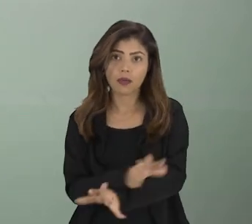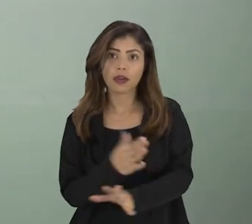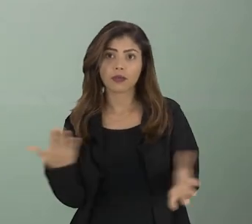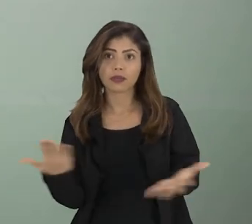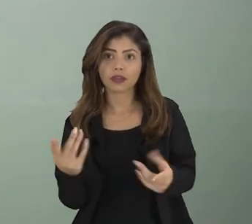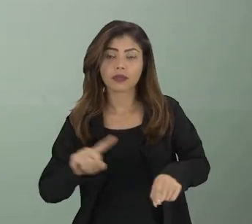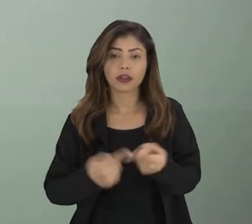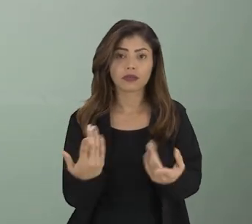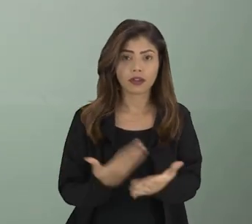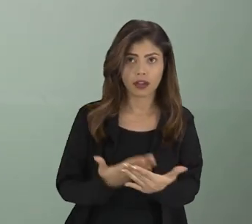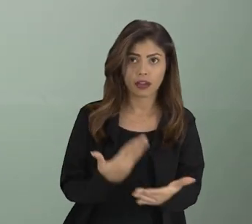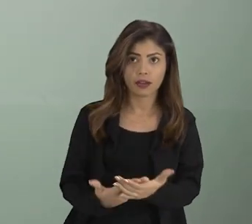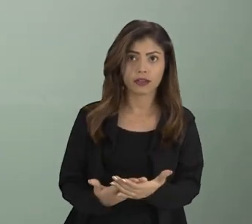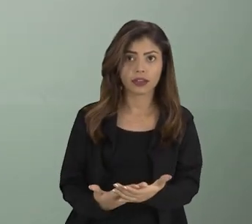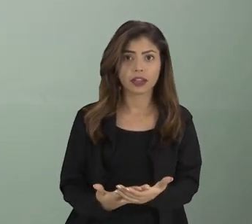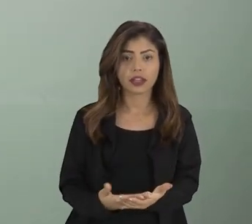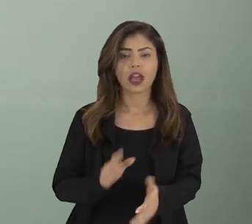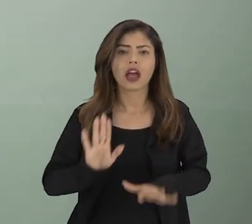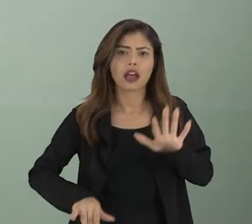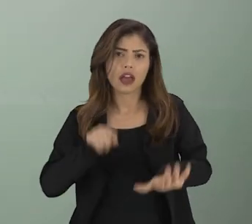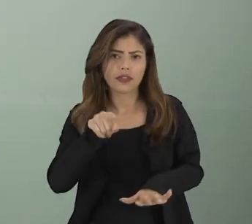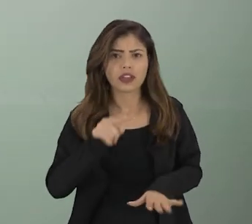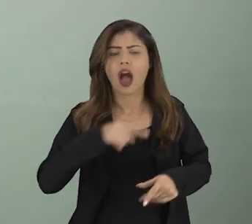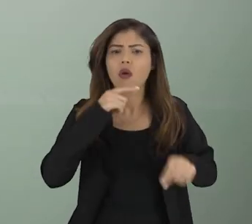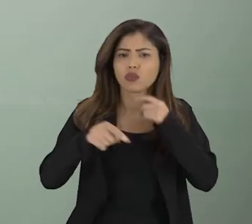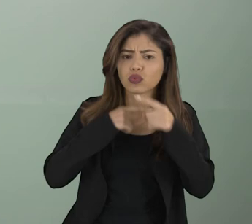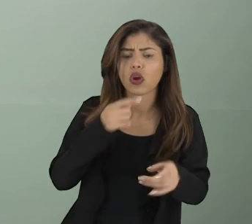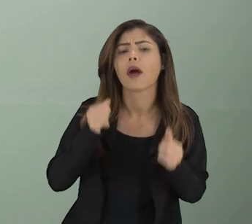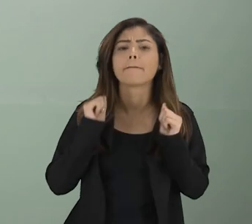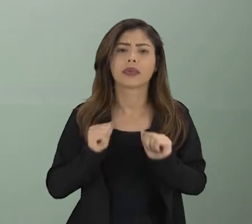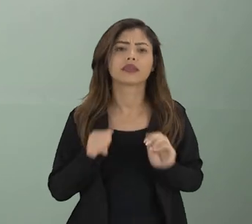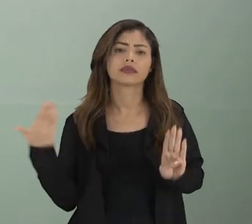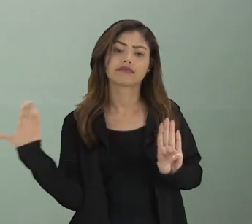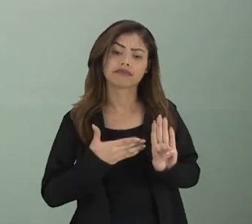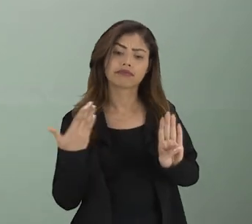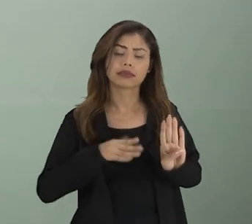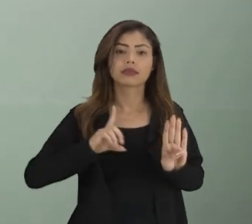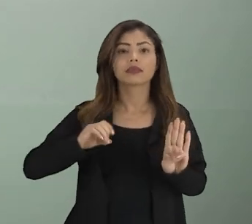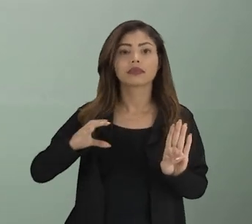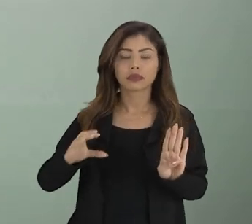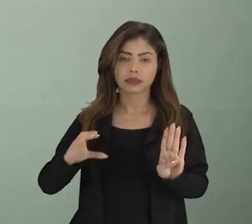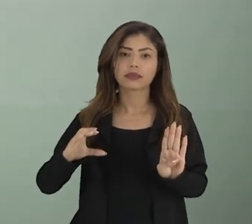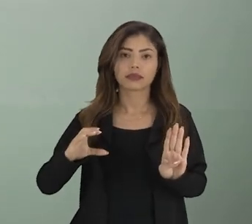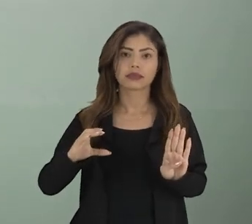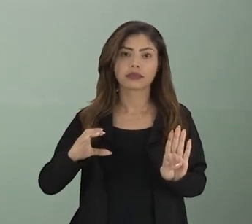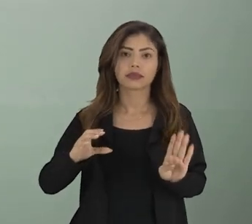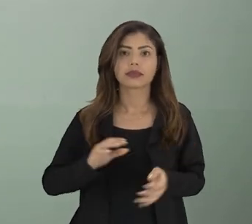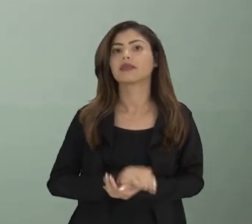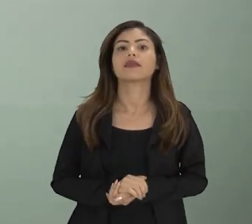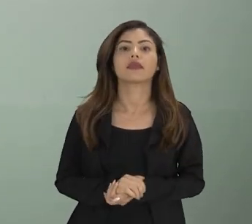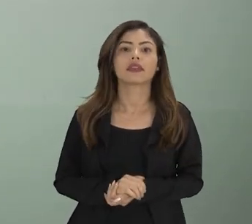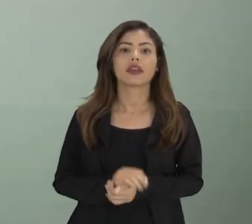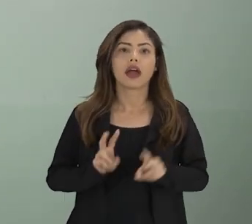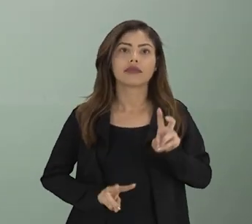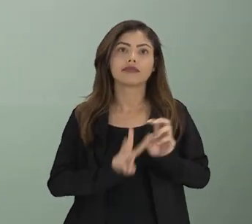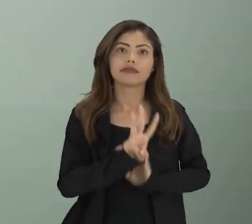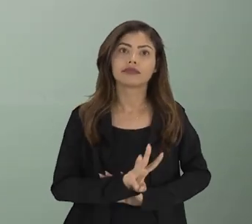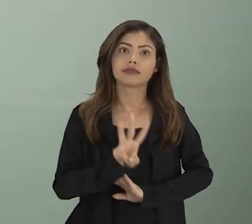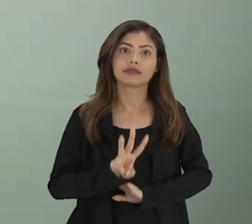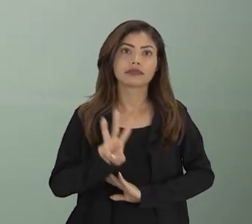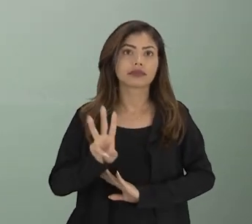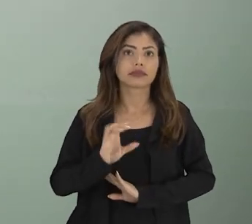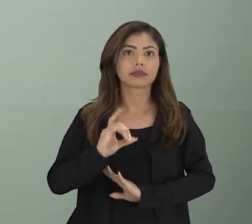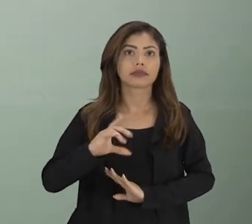ramos mais uma aula né caso vocês tenham alguma dúvida vocês podem acessar a plataforma é do que no endereço